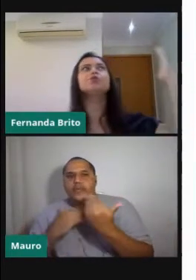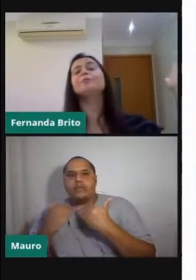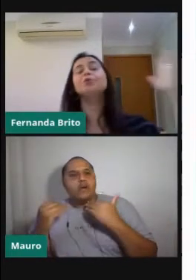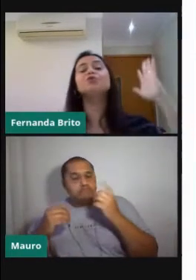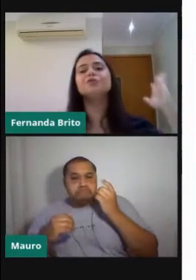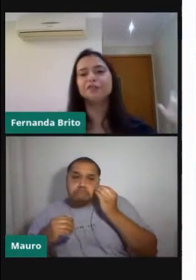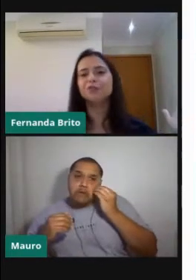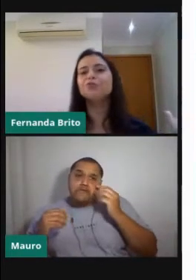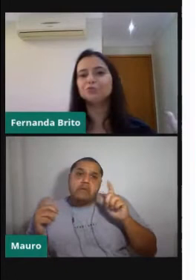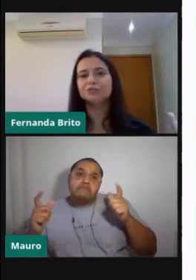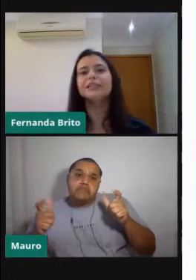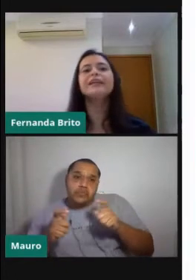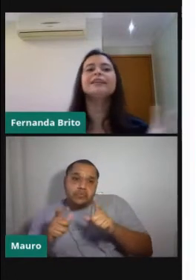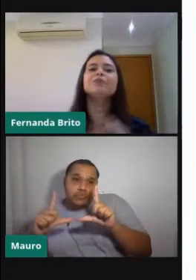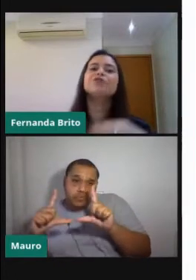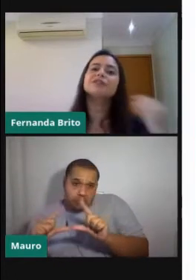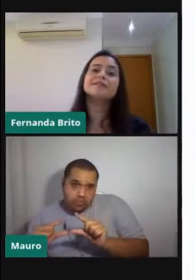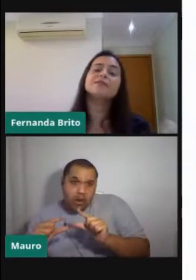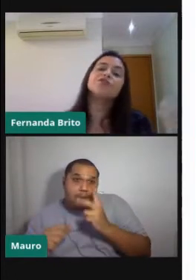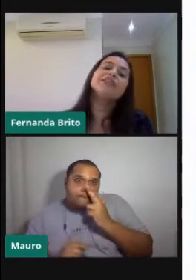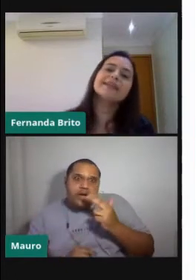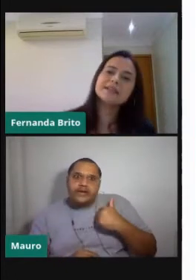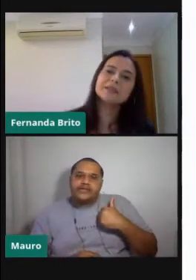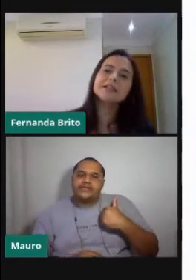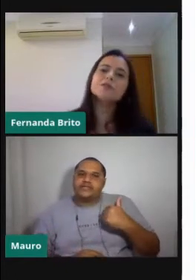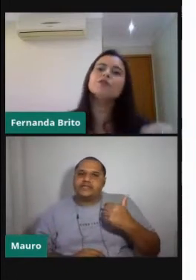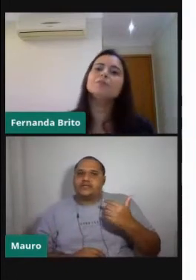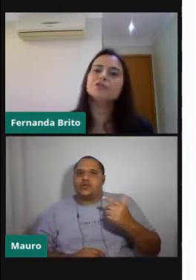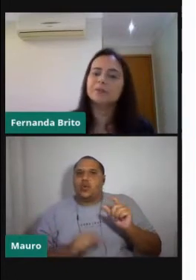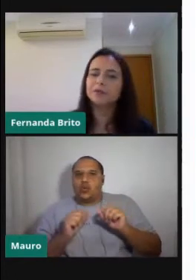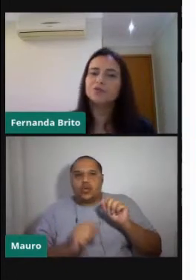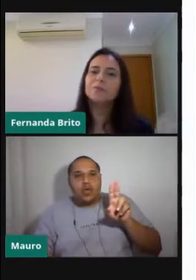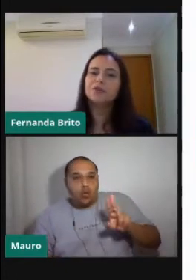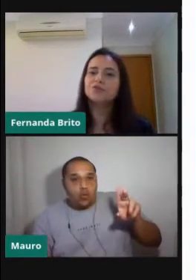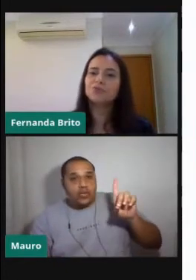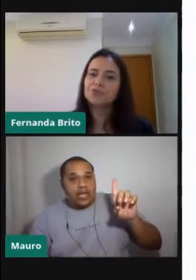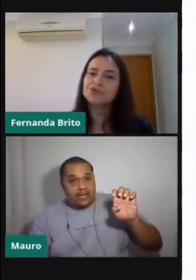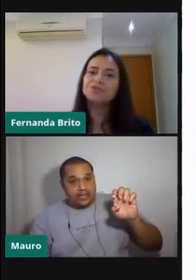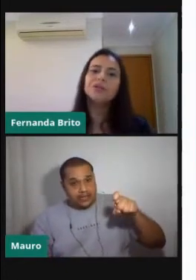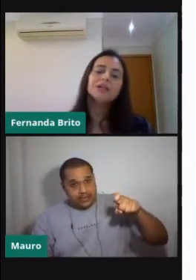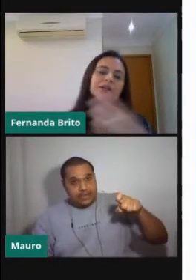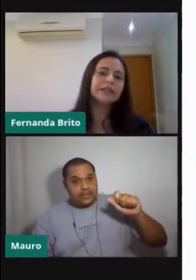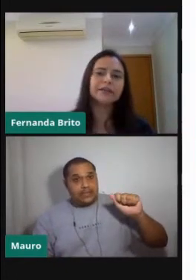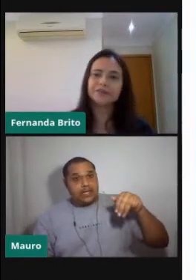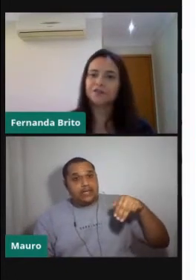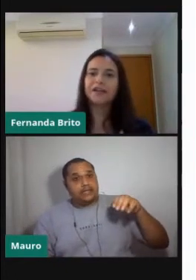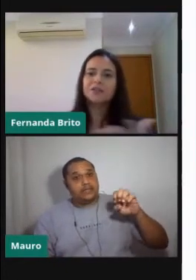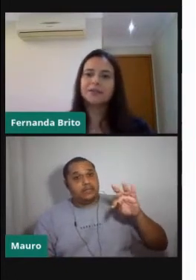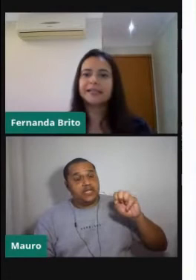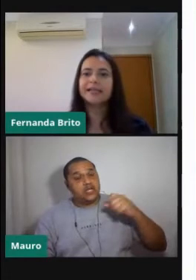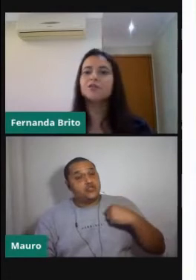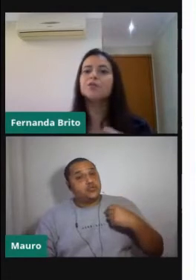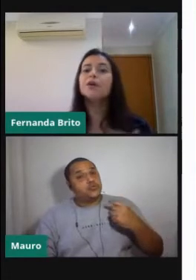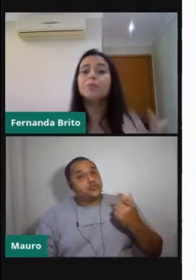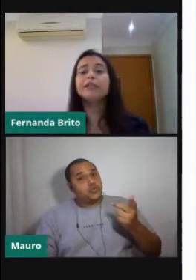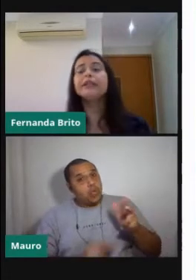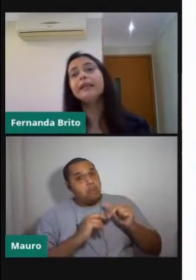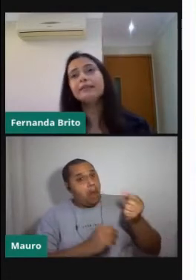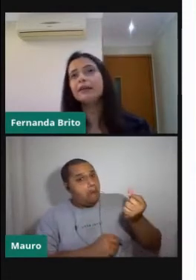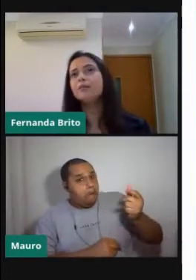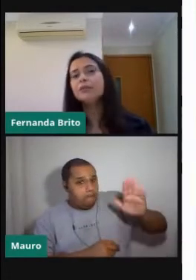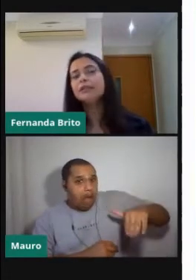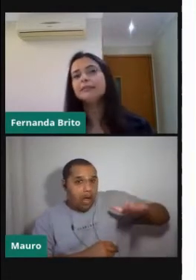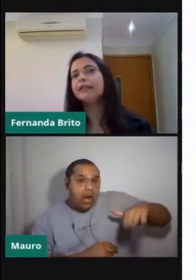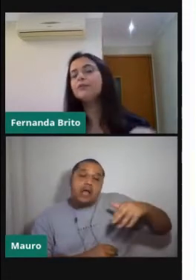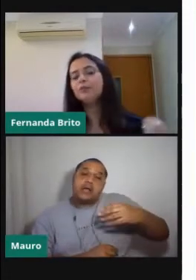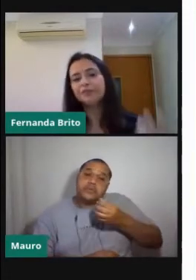apontando uma luz no fim do túnel, né, que é a utilização de dexametasona, um medicamento de baixo custo, né, de fácil acesso,